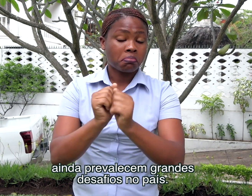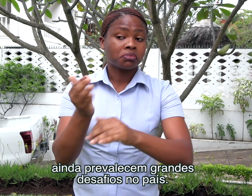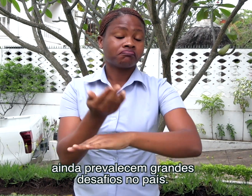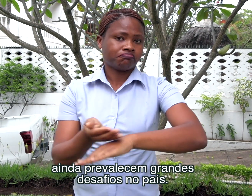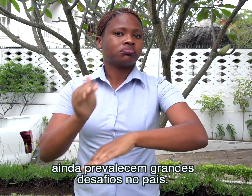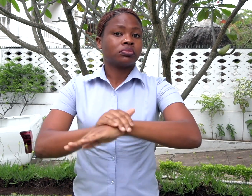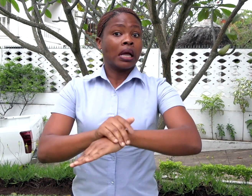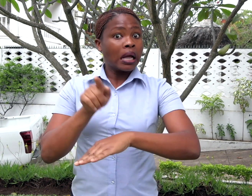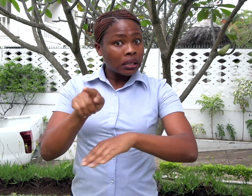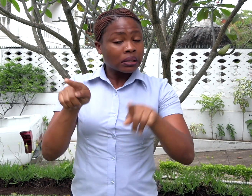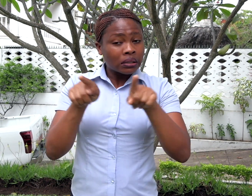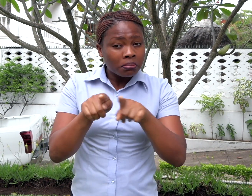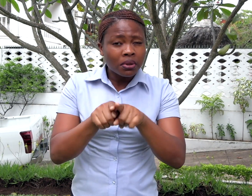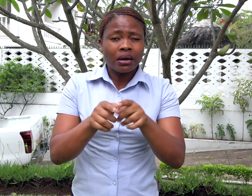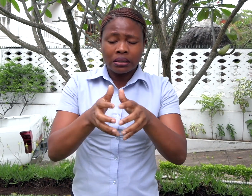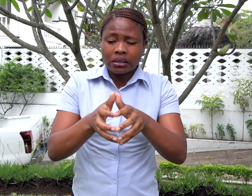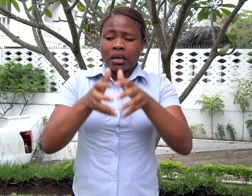país.